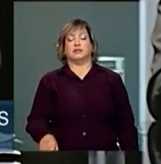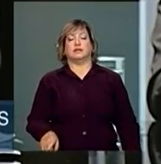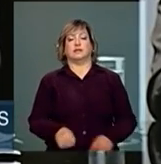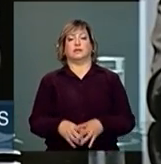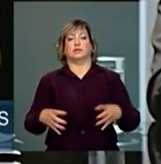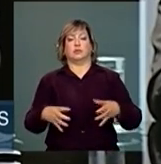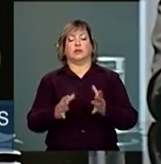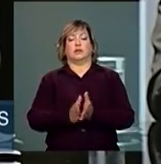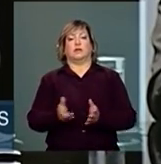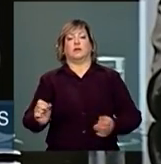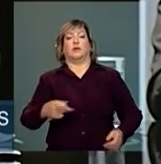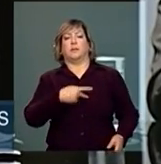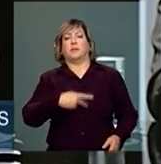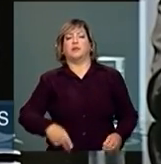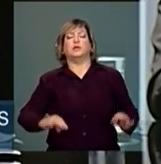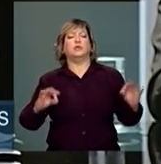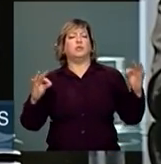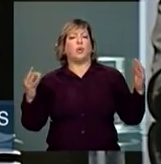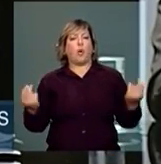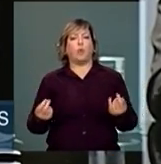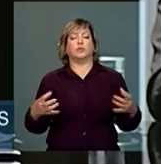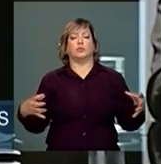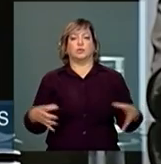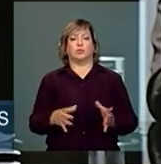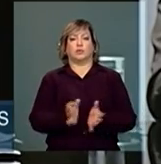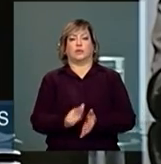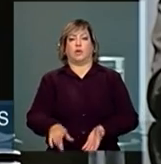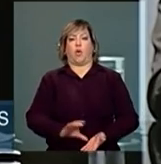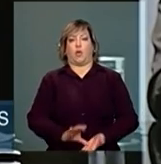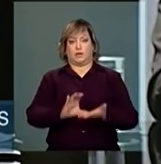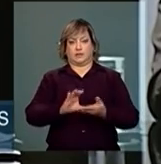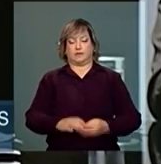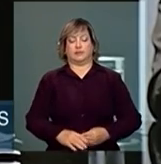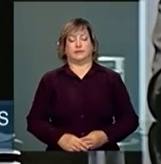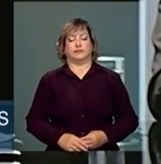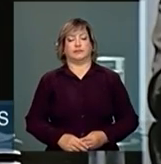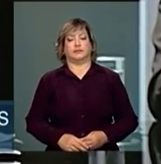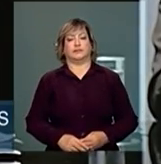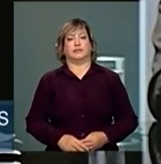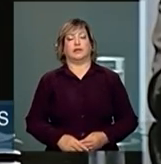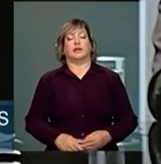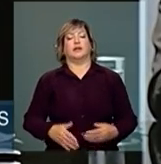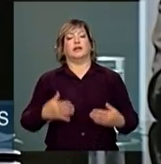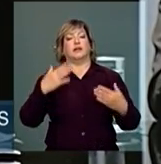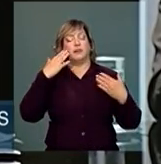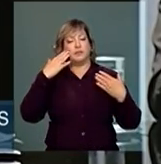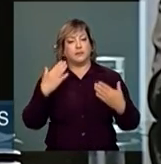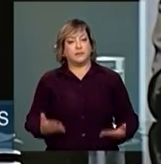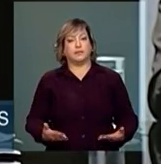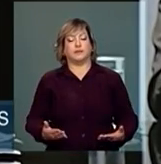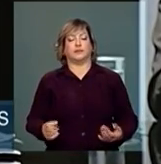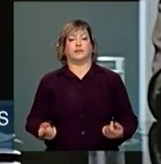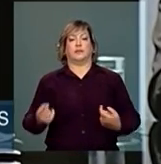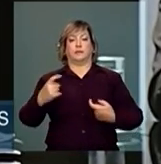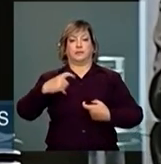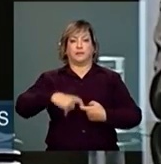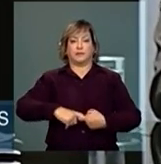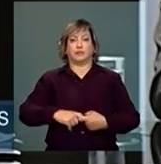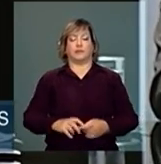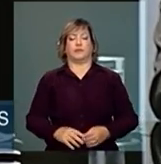do presidente Dida e de todos os membros do Conselho. Queremos agradecer as